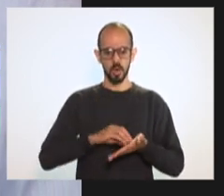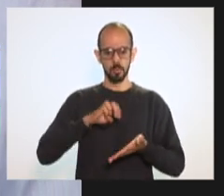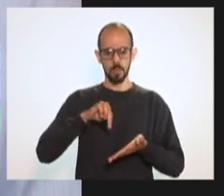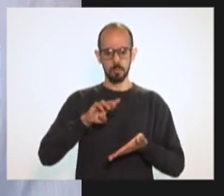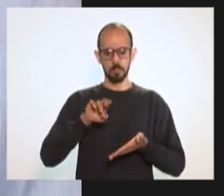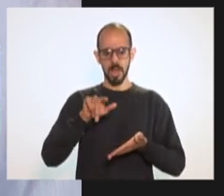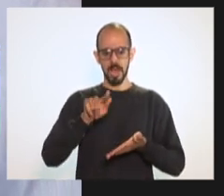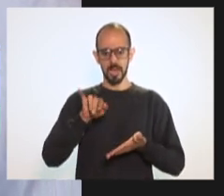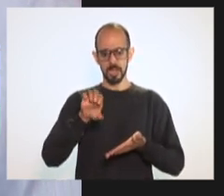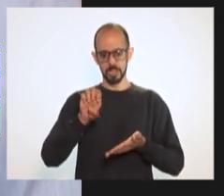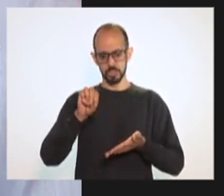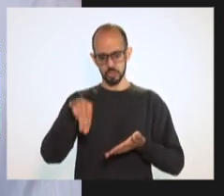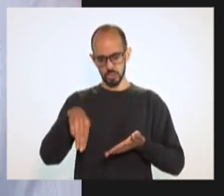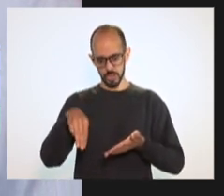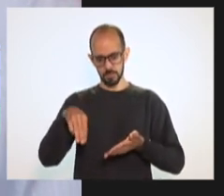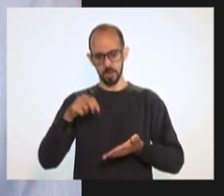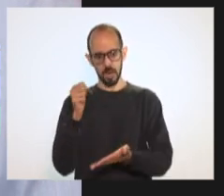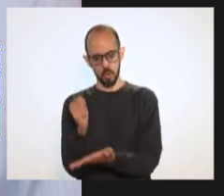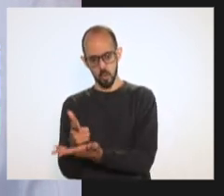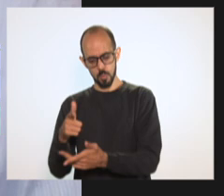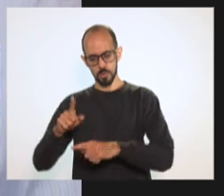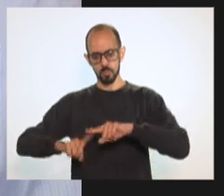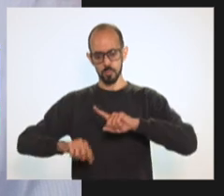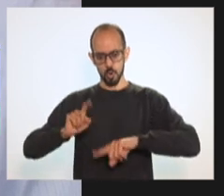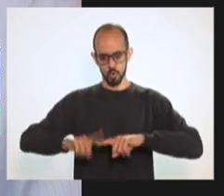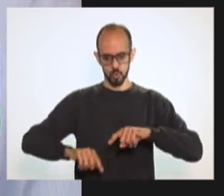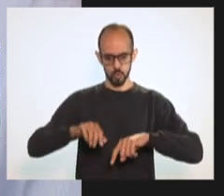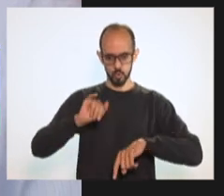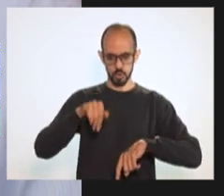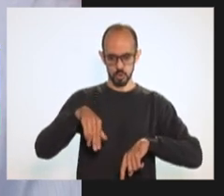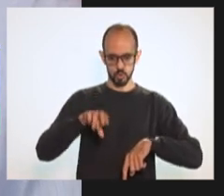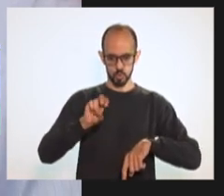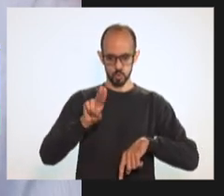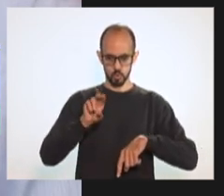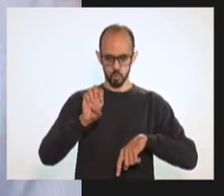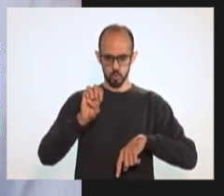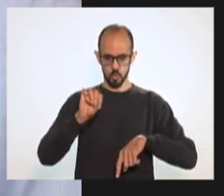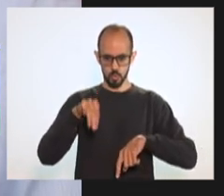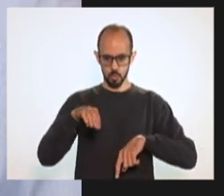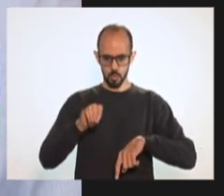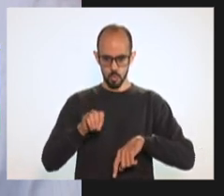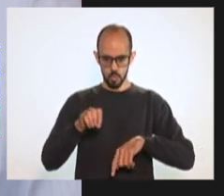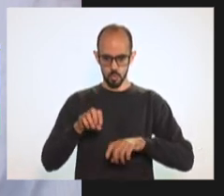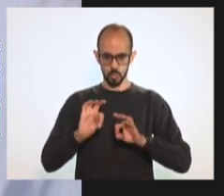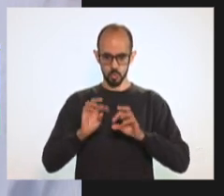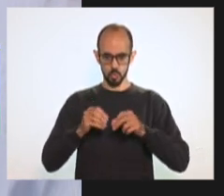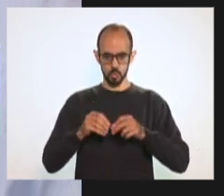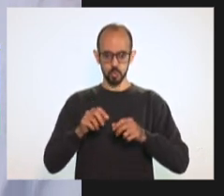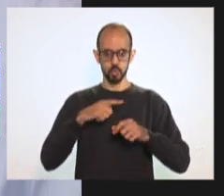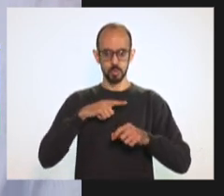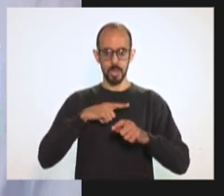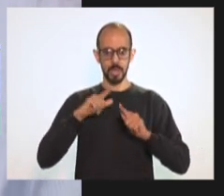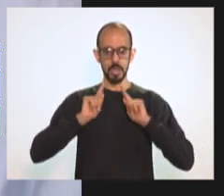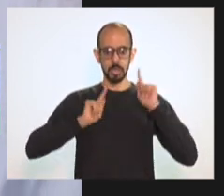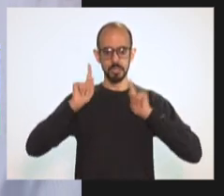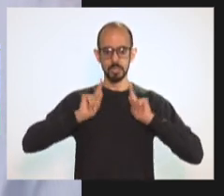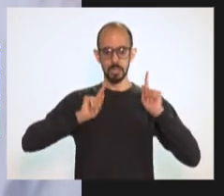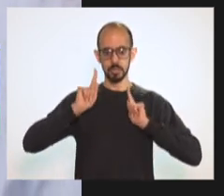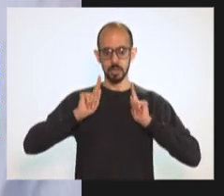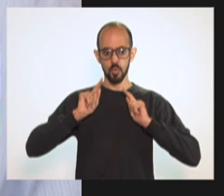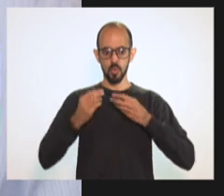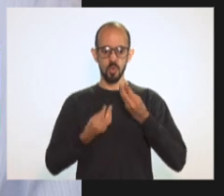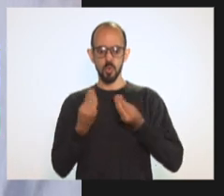produtos, insumos, etc. Isso tudo é comprado por licitação. Como é que vai fazer para